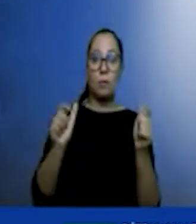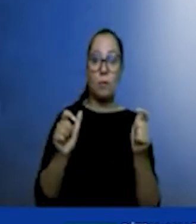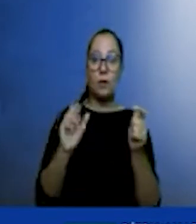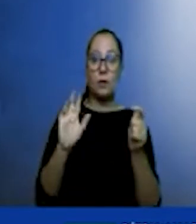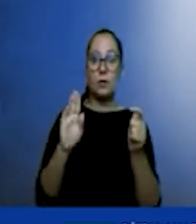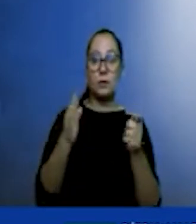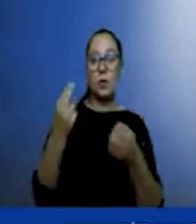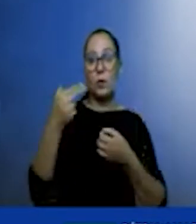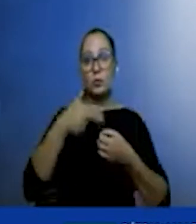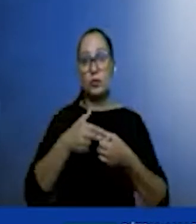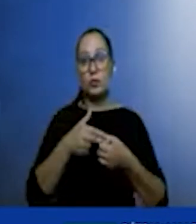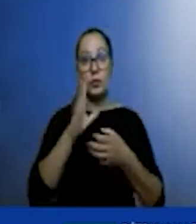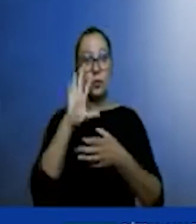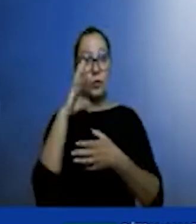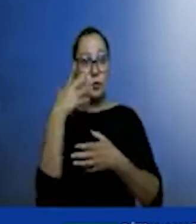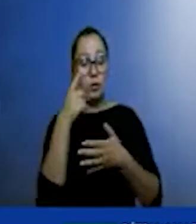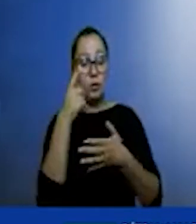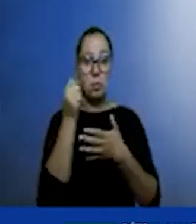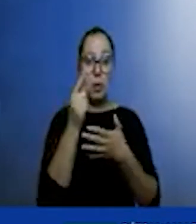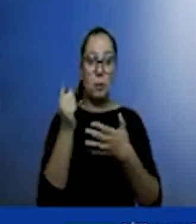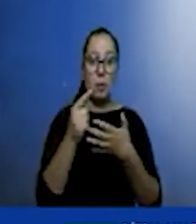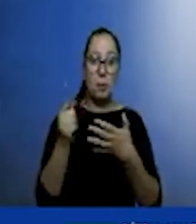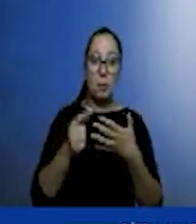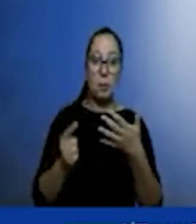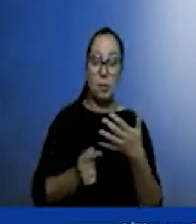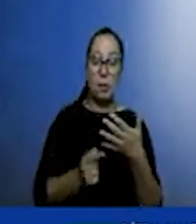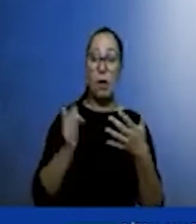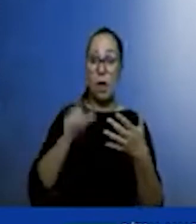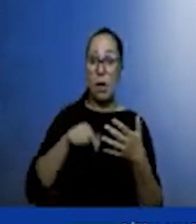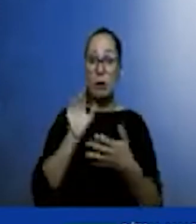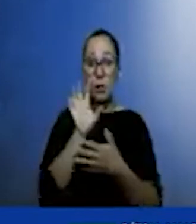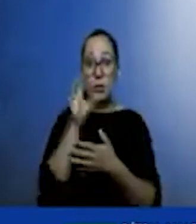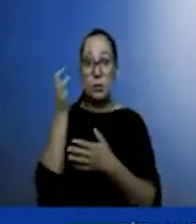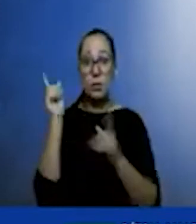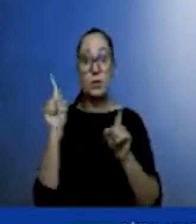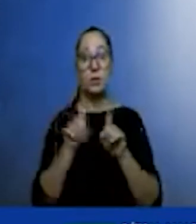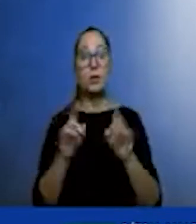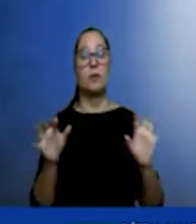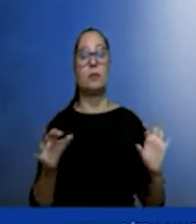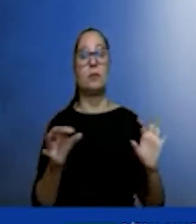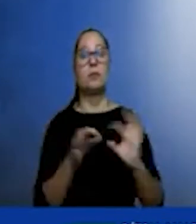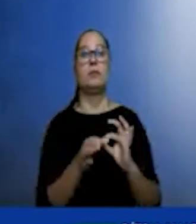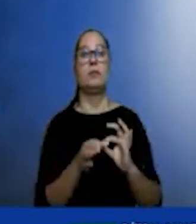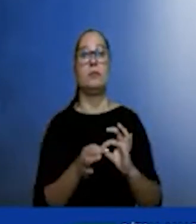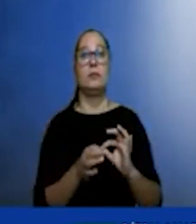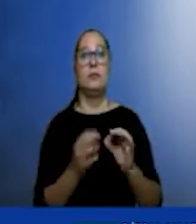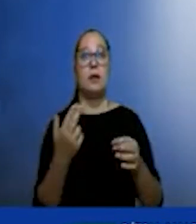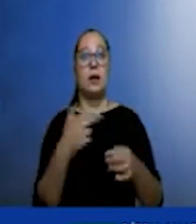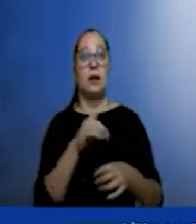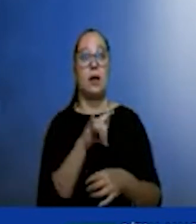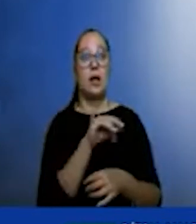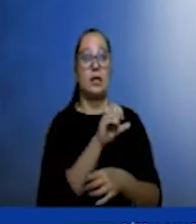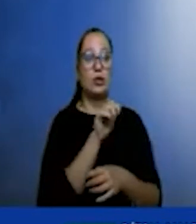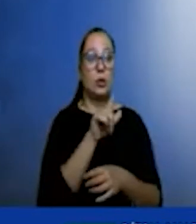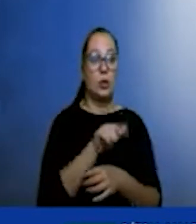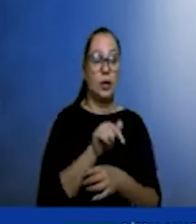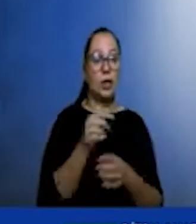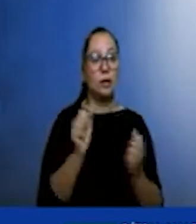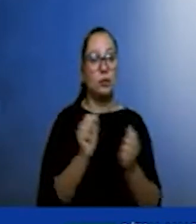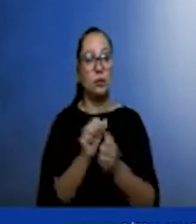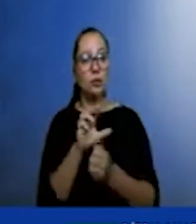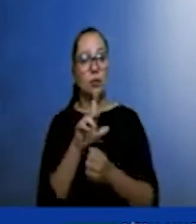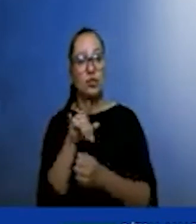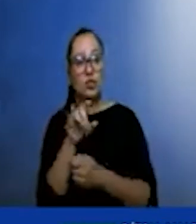solução. São os biocombustíveis drop-in que se associam com a gasolina e o diesel, é uma solução. Então,